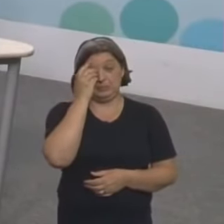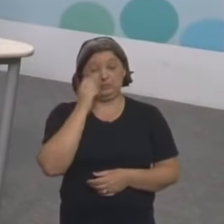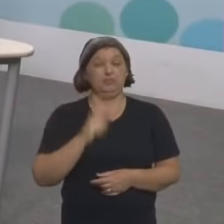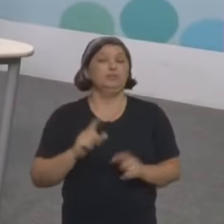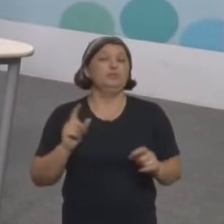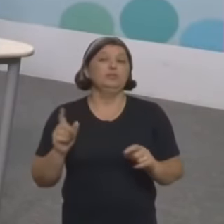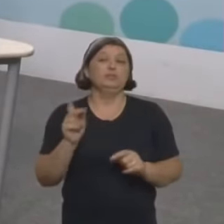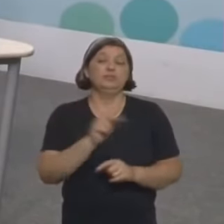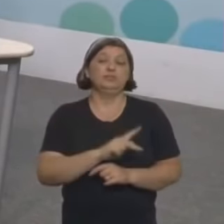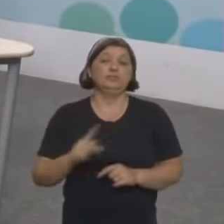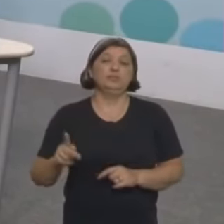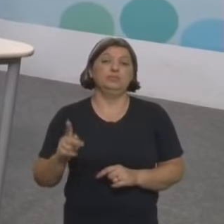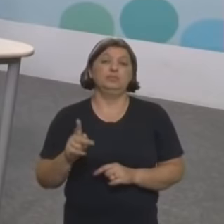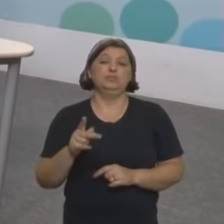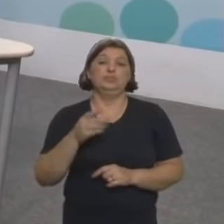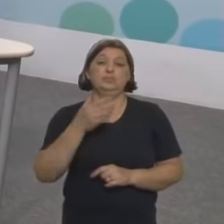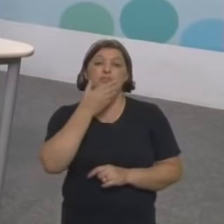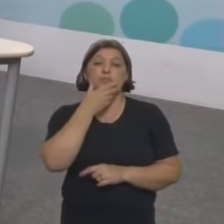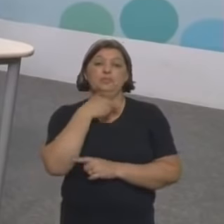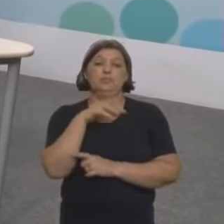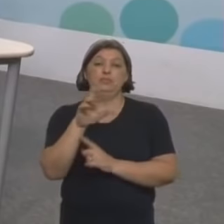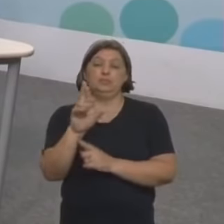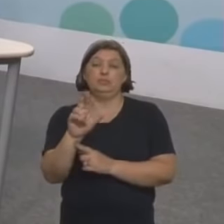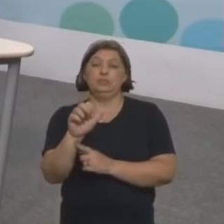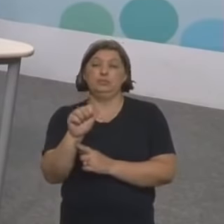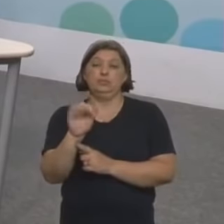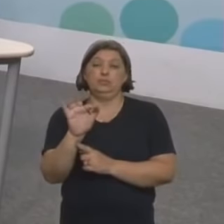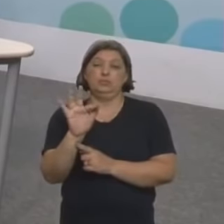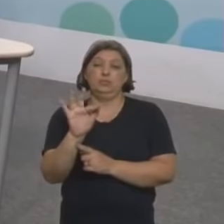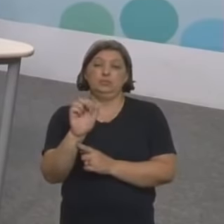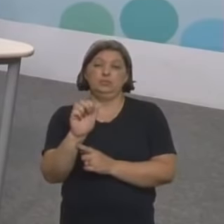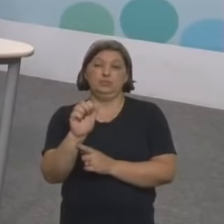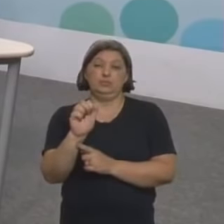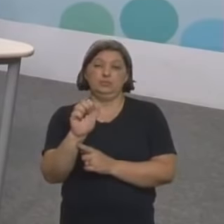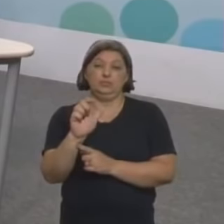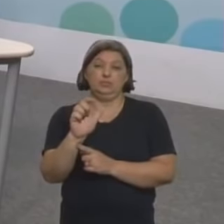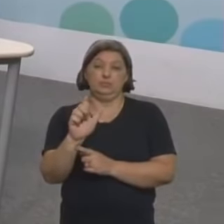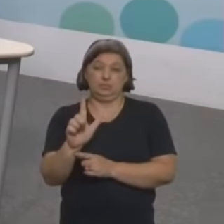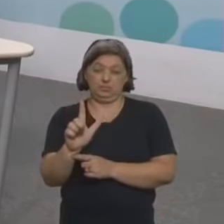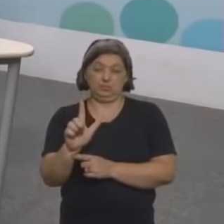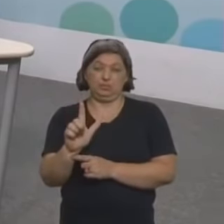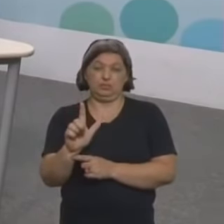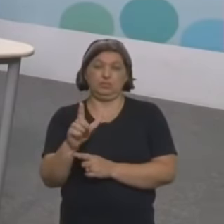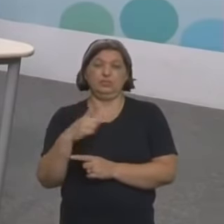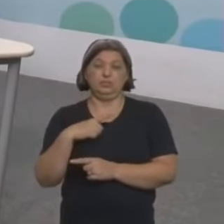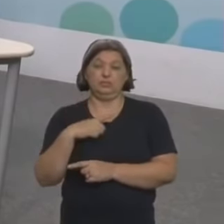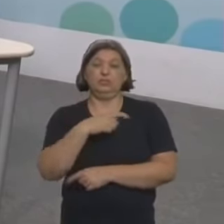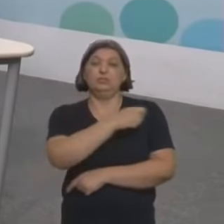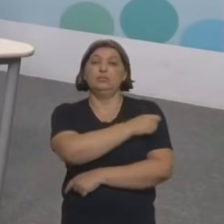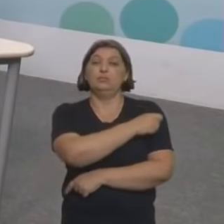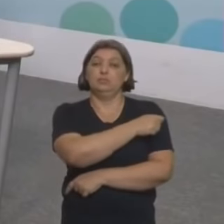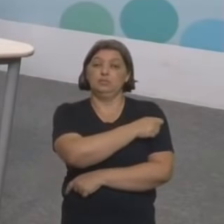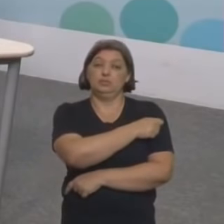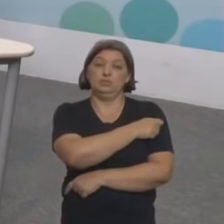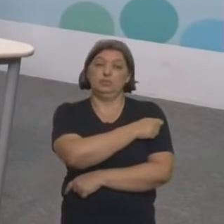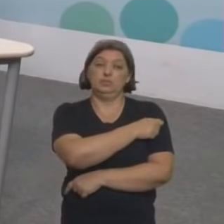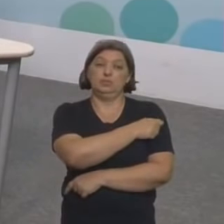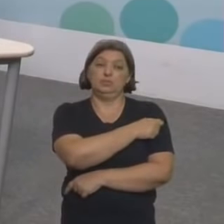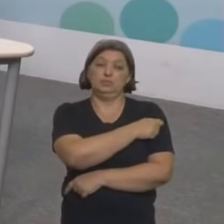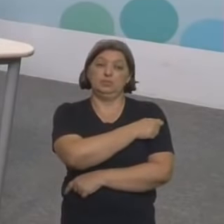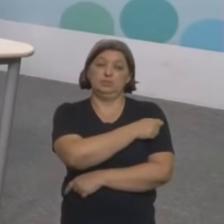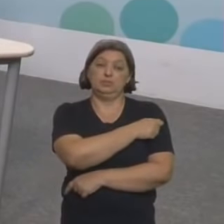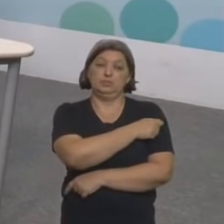o professor Rafael, ele tá falando que ele tem um estudante dele que